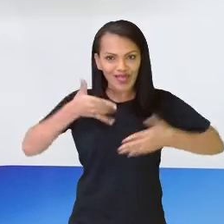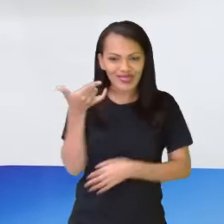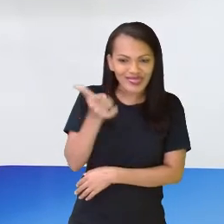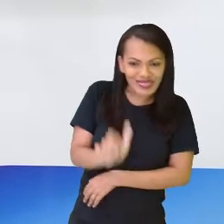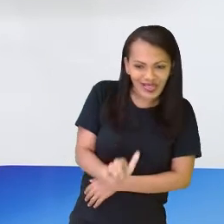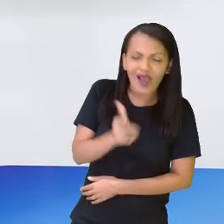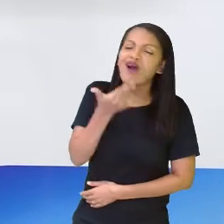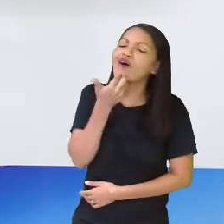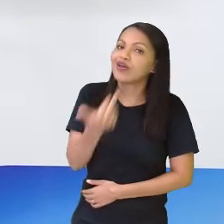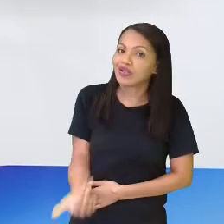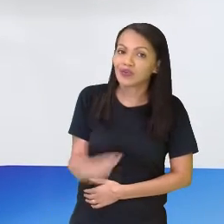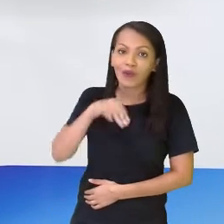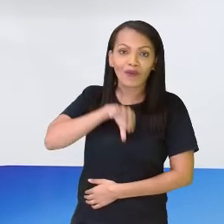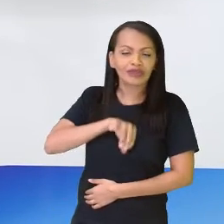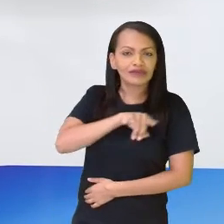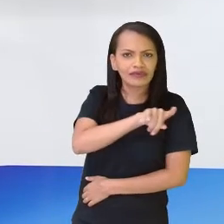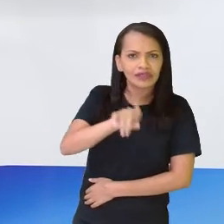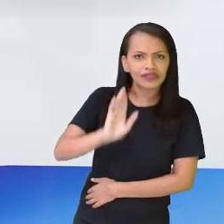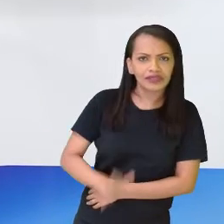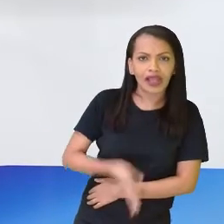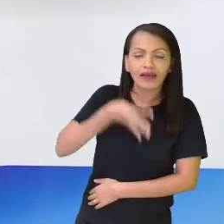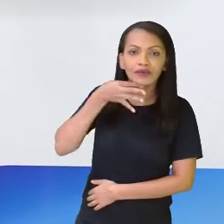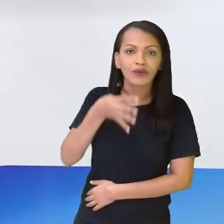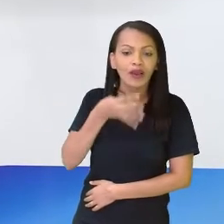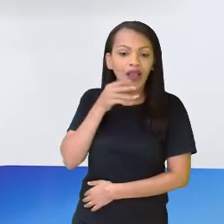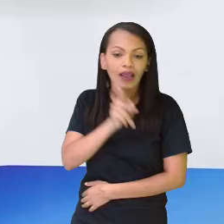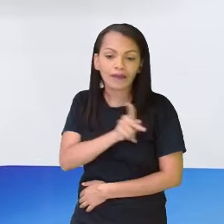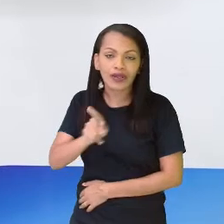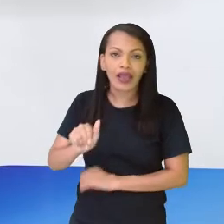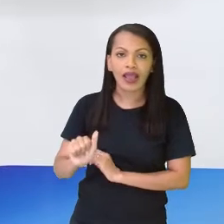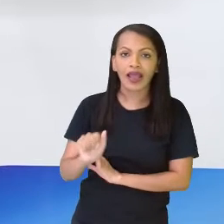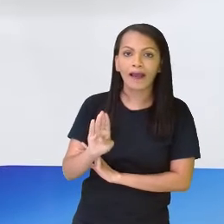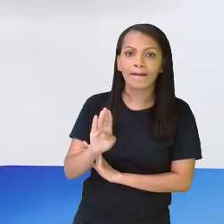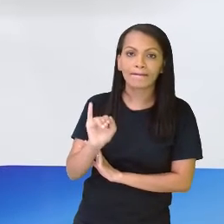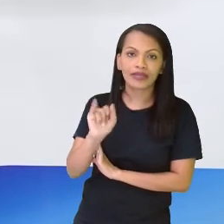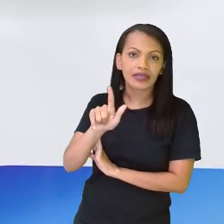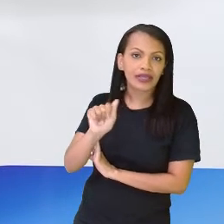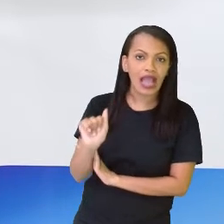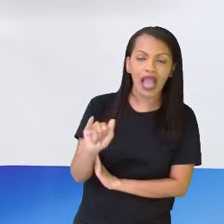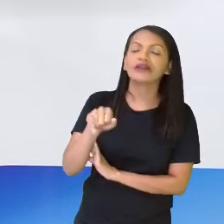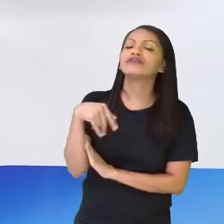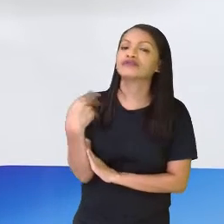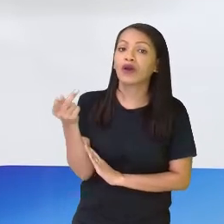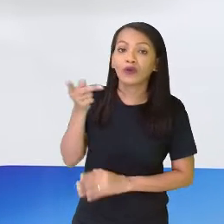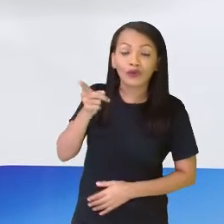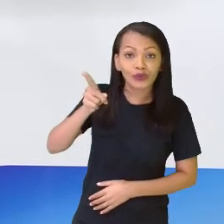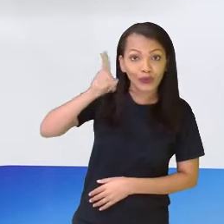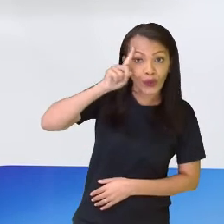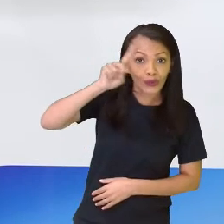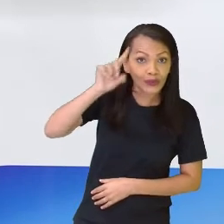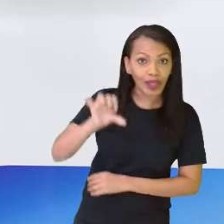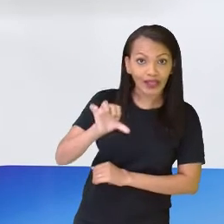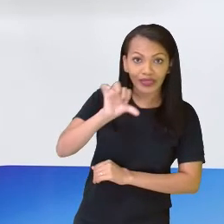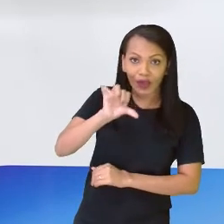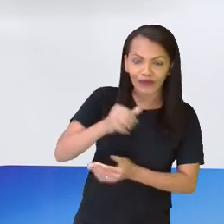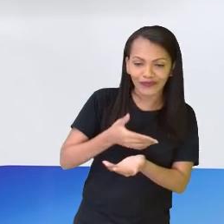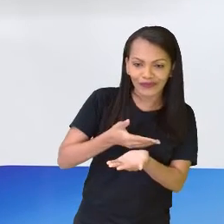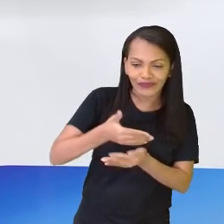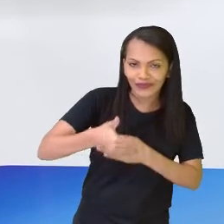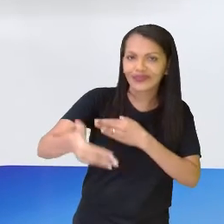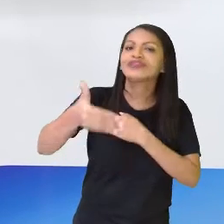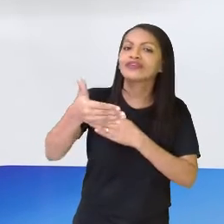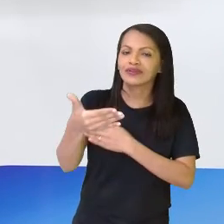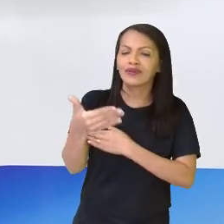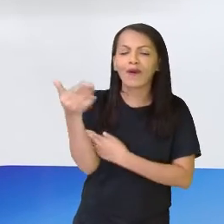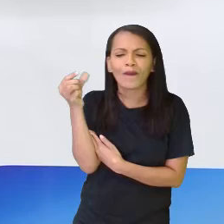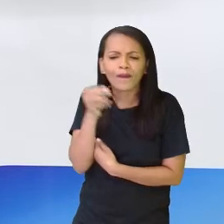aula de língua portuguesa. Você já me conhece, a professora Abigail Viana, estou aqui todos os dias às 9 horas e a gente passa uns minutinhos